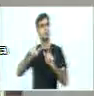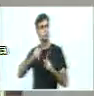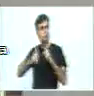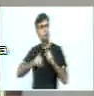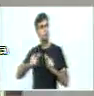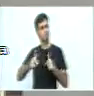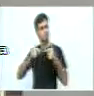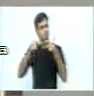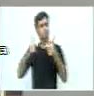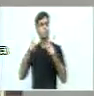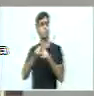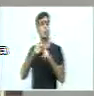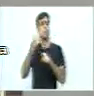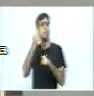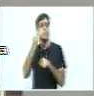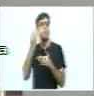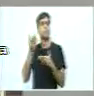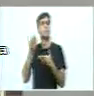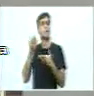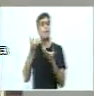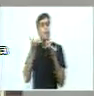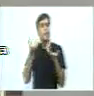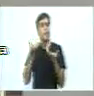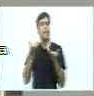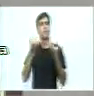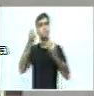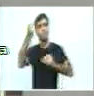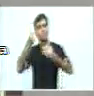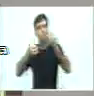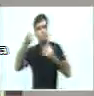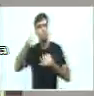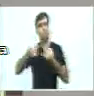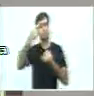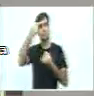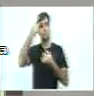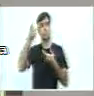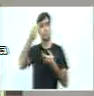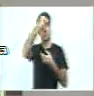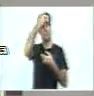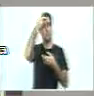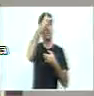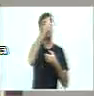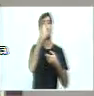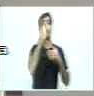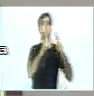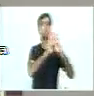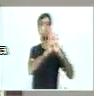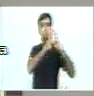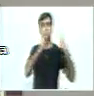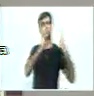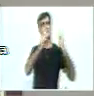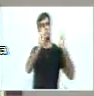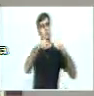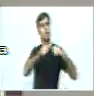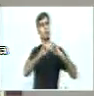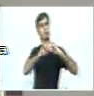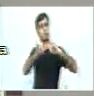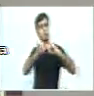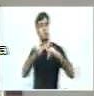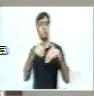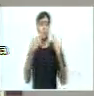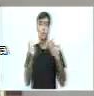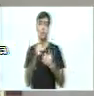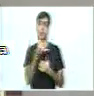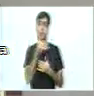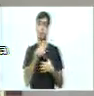popular, quando se busca as respostas, e que aqui o Poder Executivo está de portas abertas para dar as respostas.